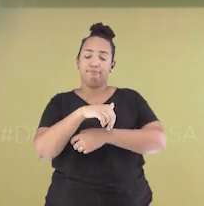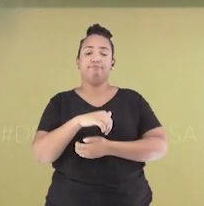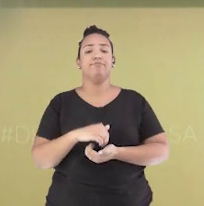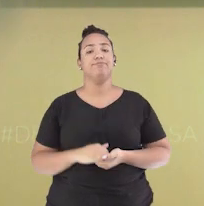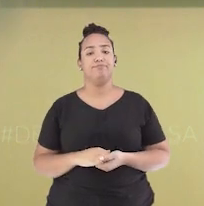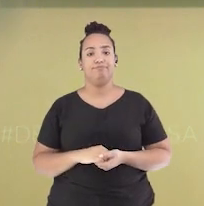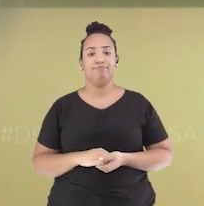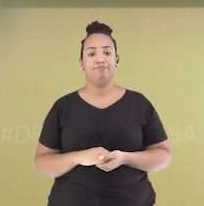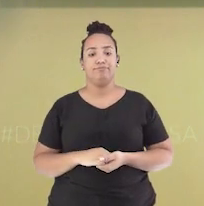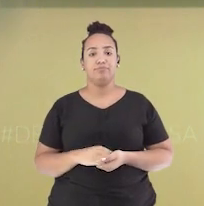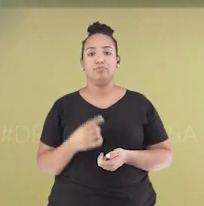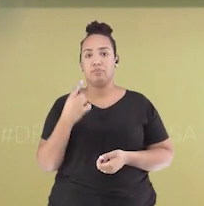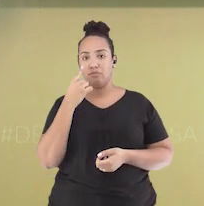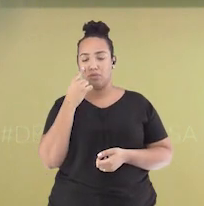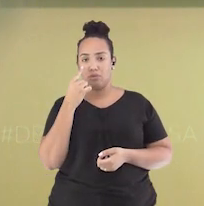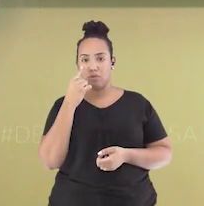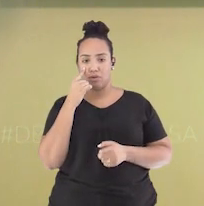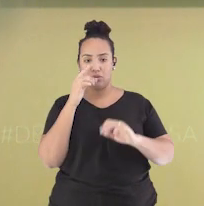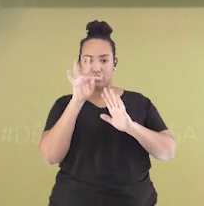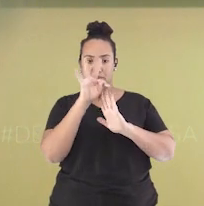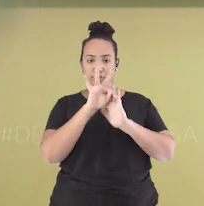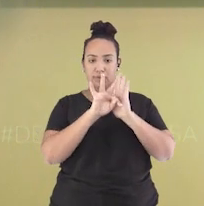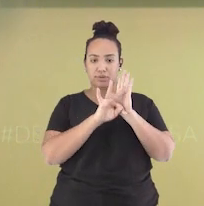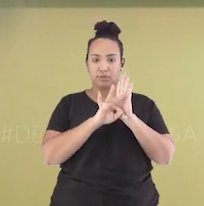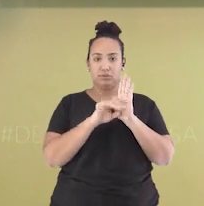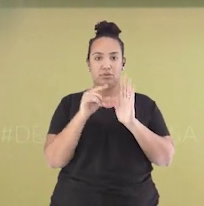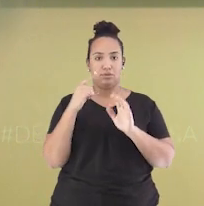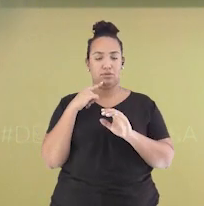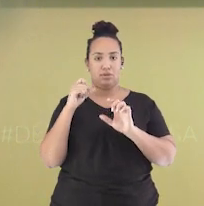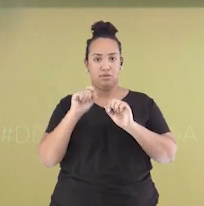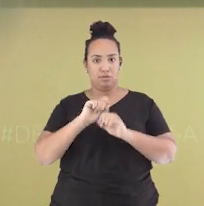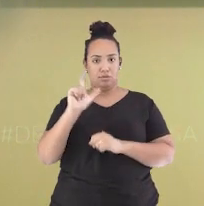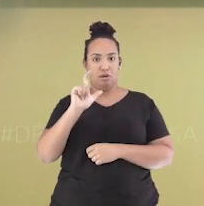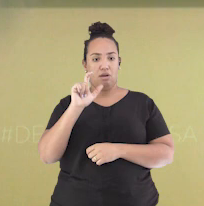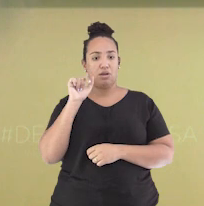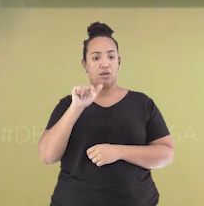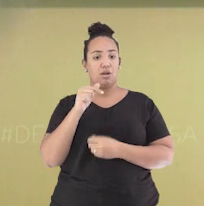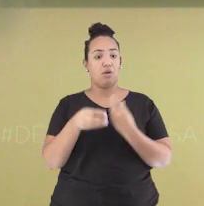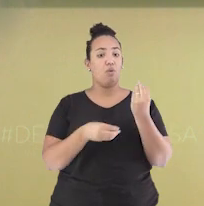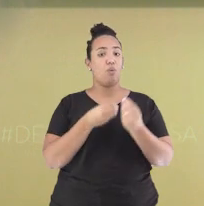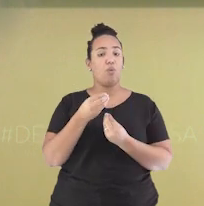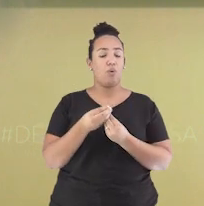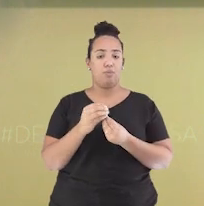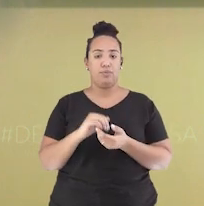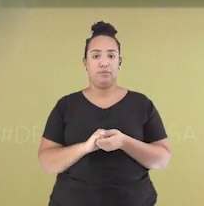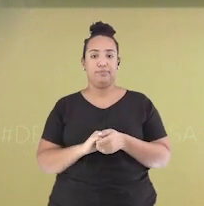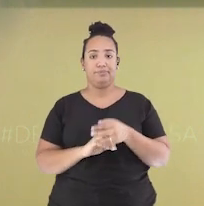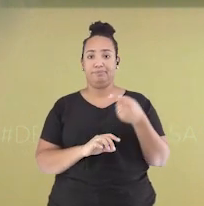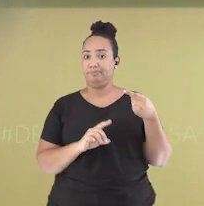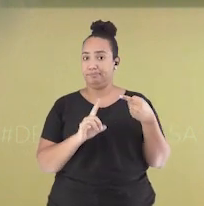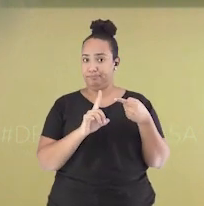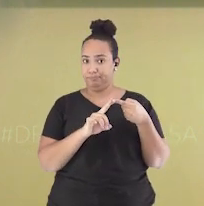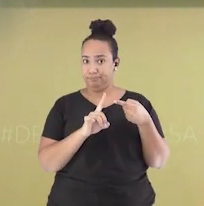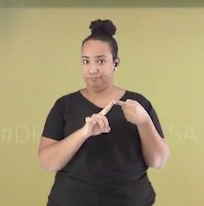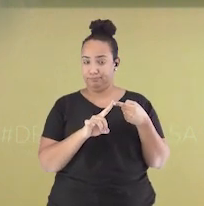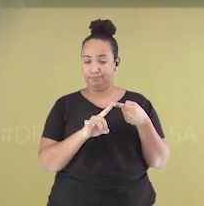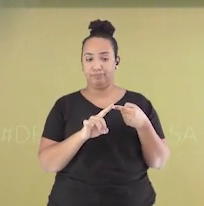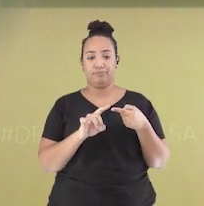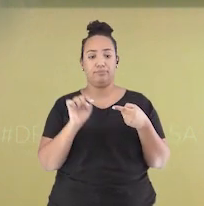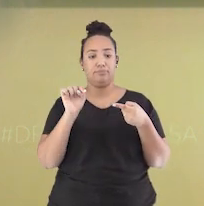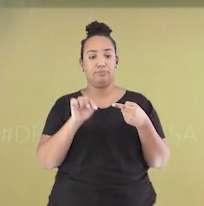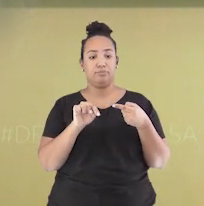atrasado. As conjunções coordenativas destacadas aqui no texto são classificadas como: letra